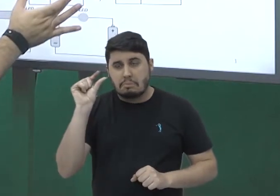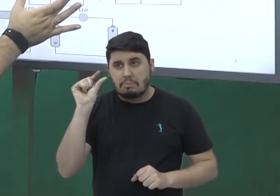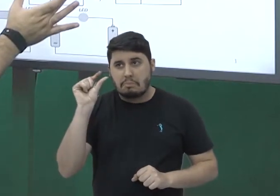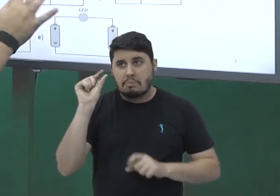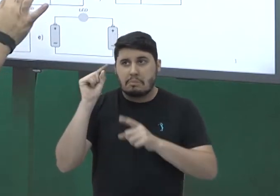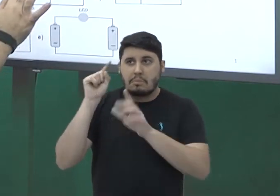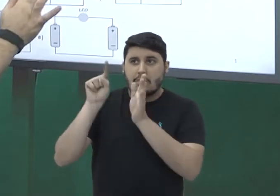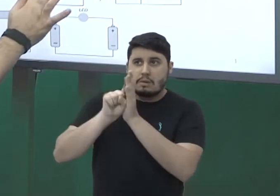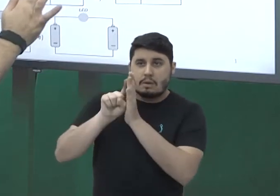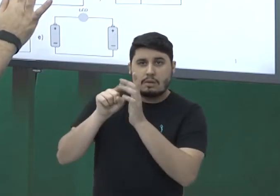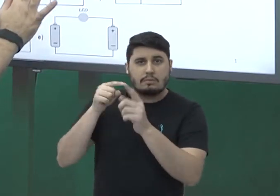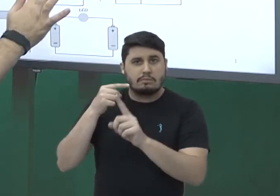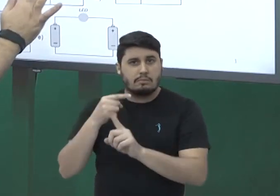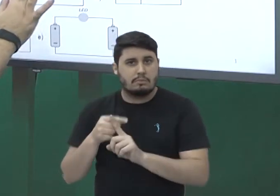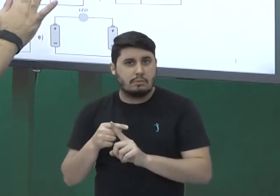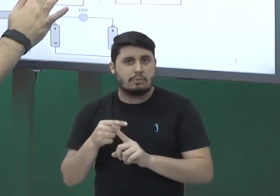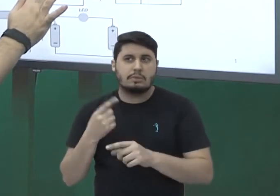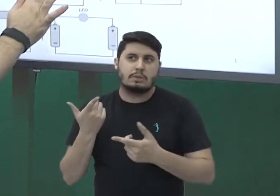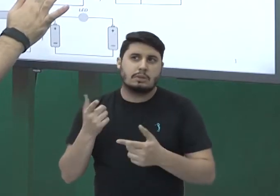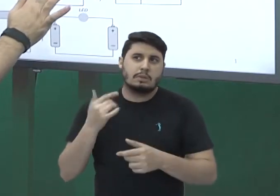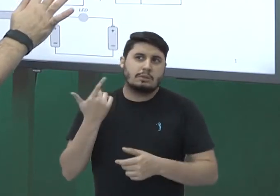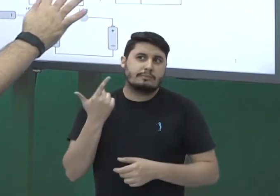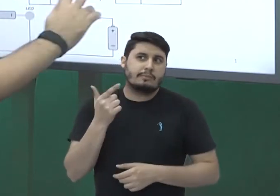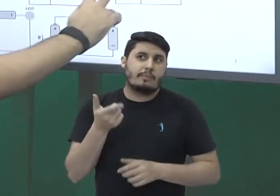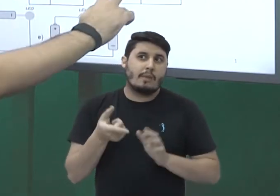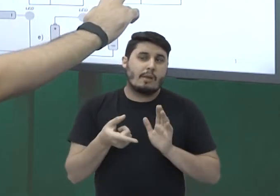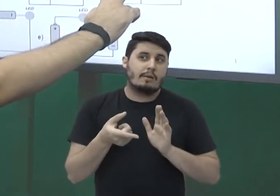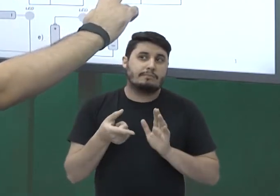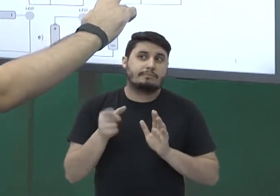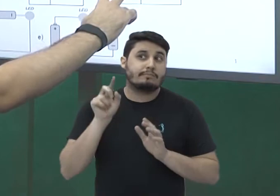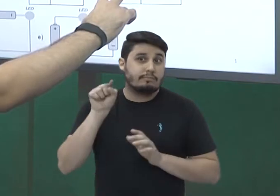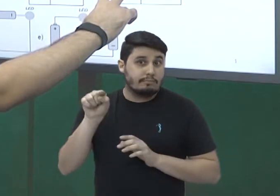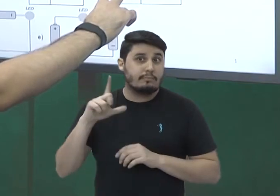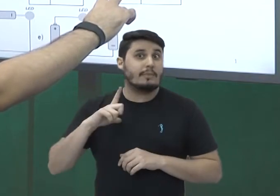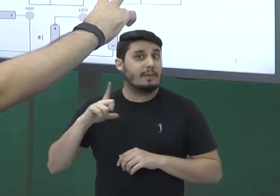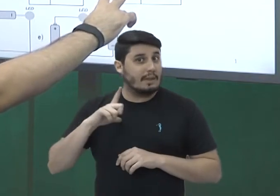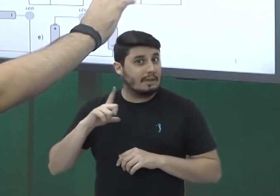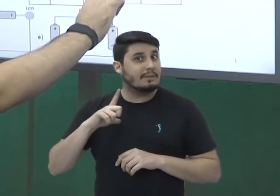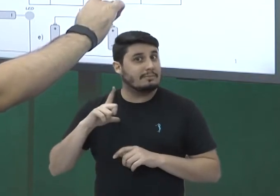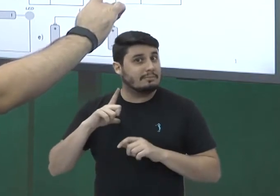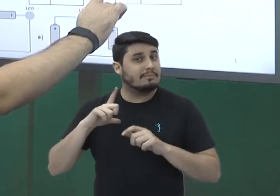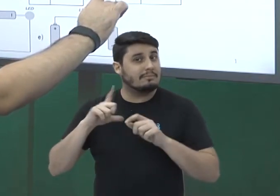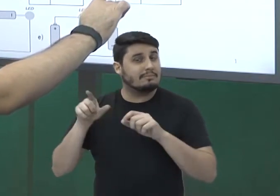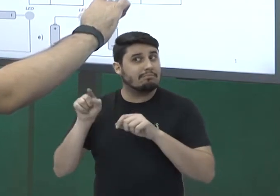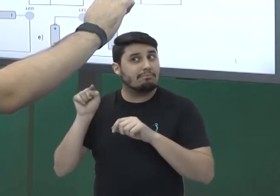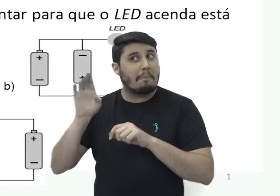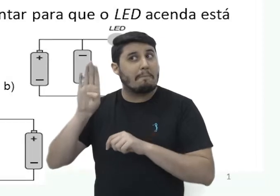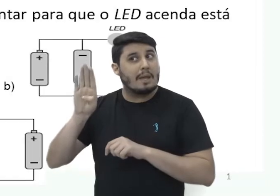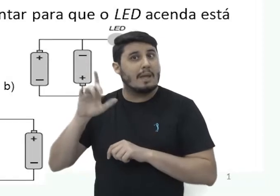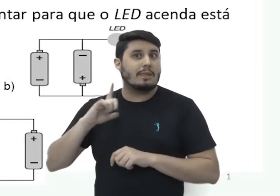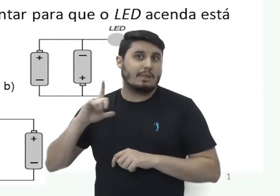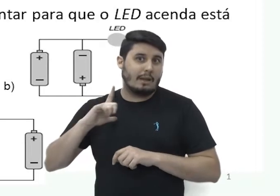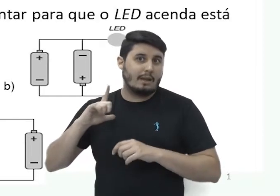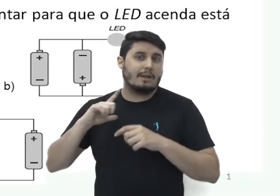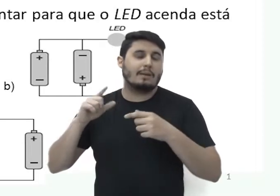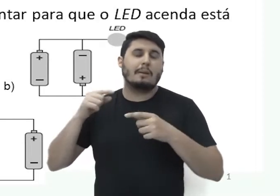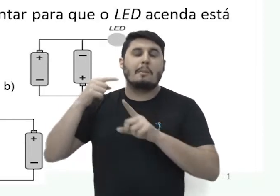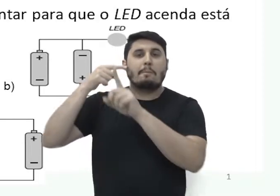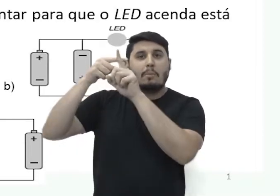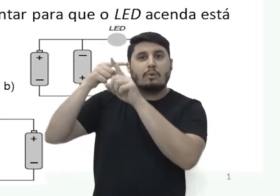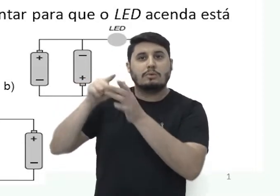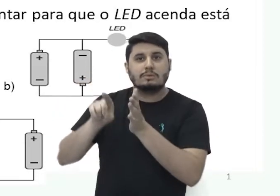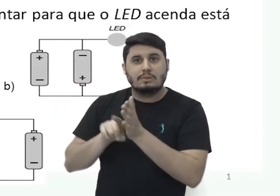tem corrente alguma, porque temos 2 polos positivos ligados. Aqui nós já temos corrente, porque eu tenho polo positivo com polo